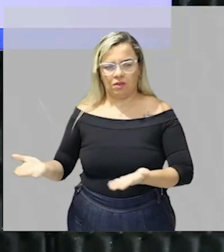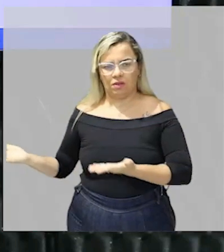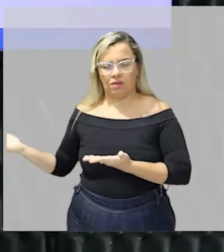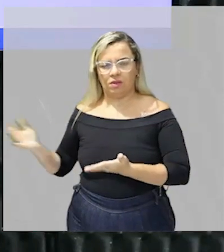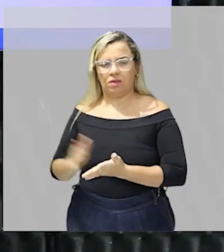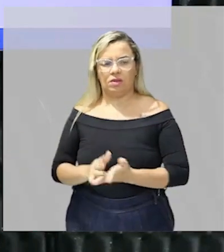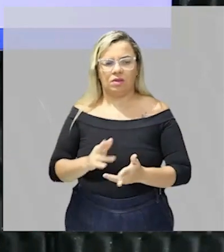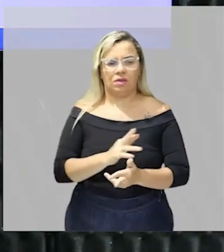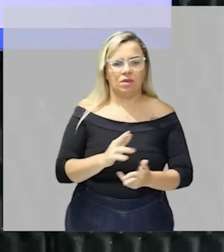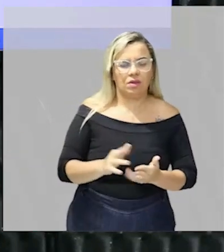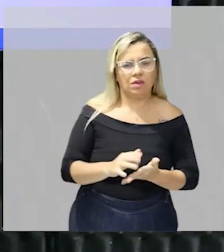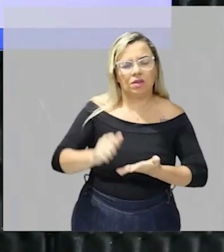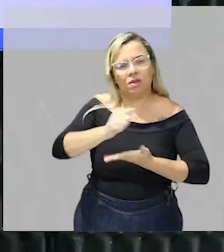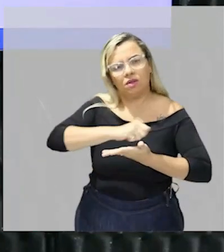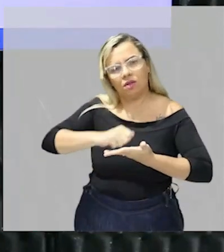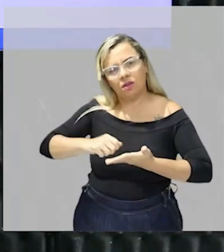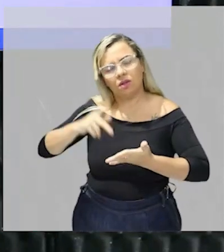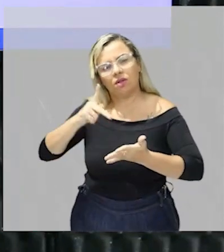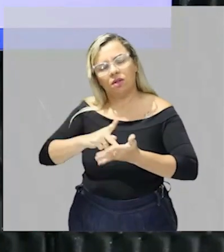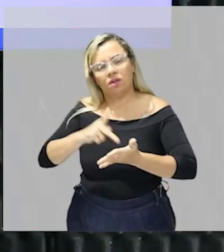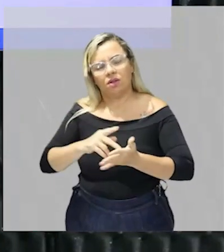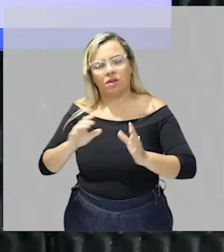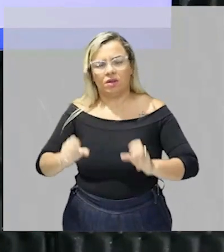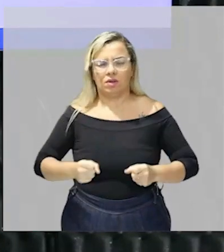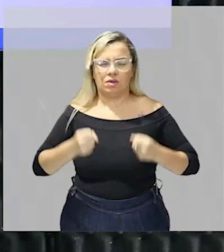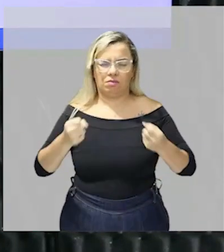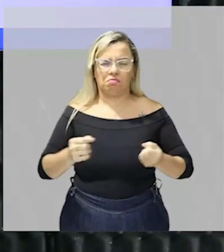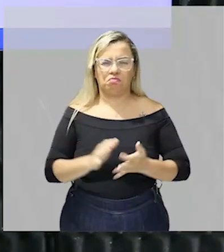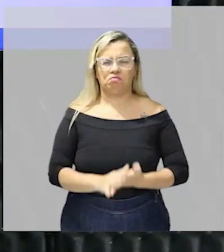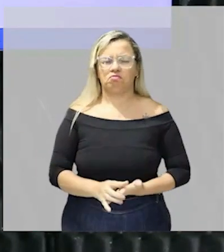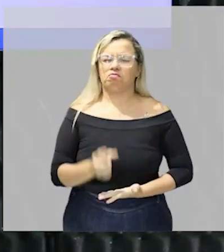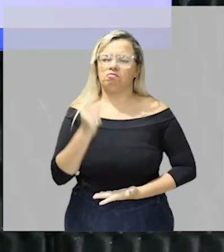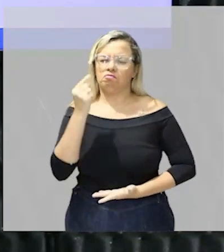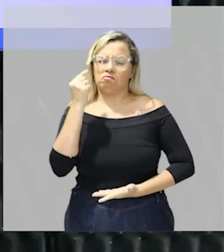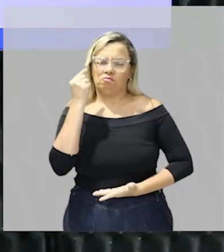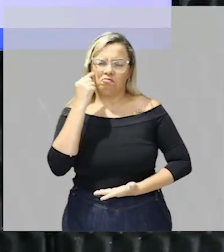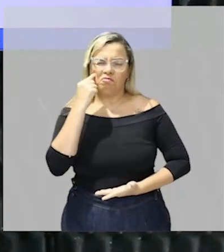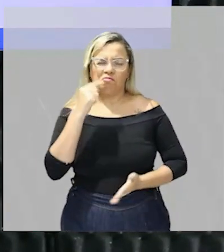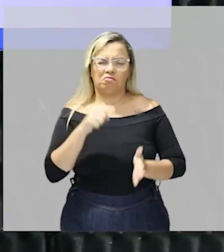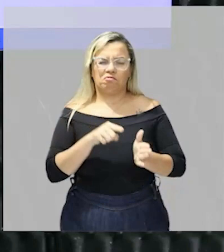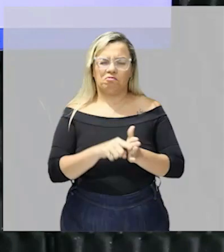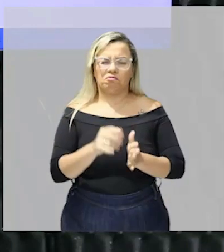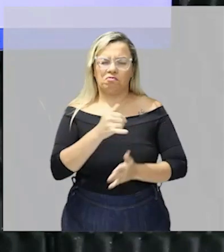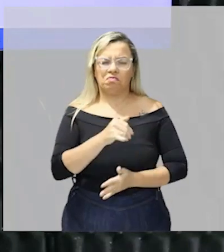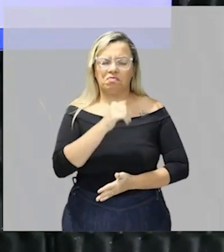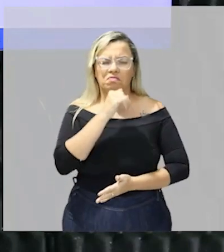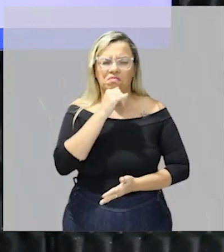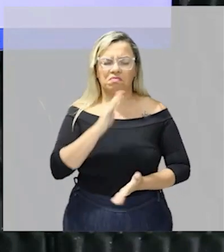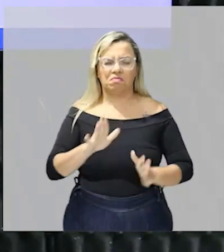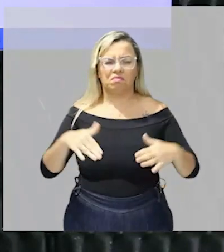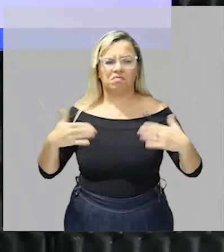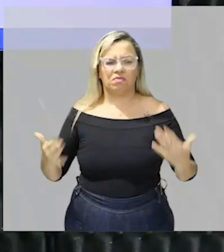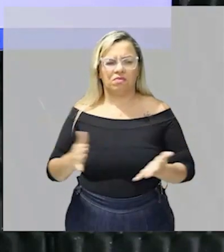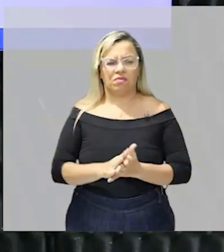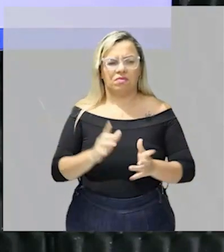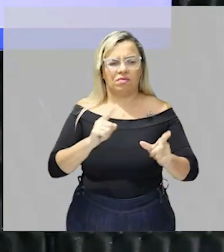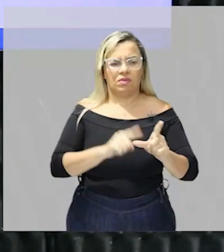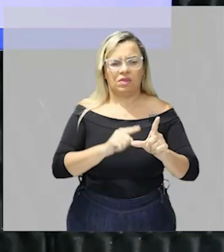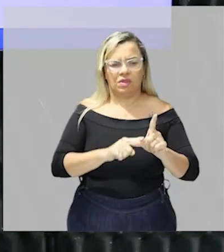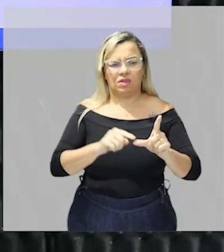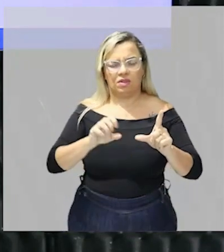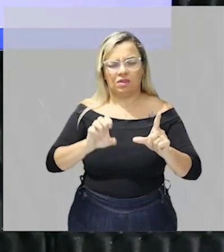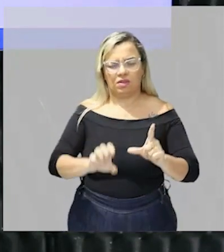os registros oficiais. Você poderia ficar em dúvida aqui, por exemplo, em uma letra o quê? Em uma letra